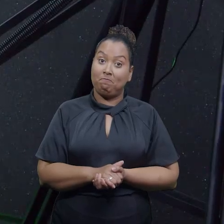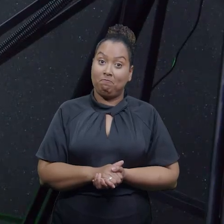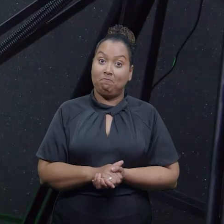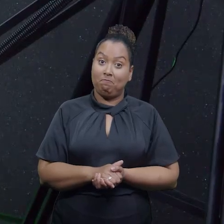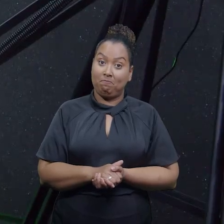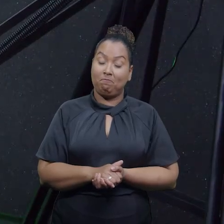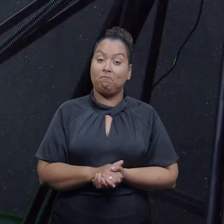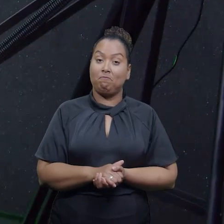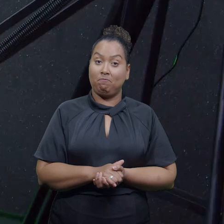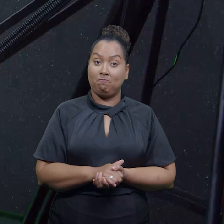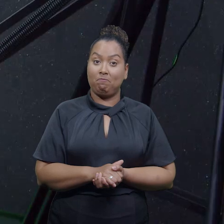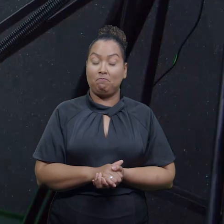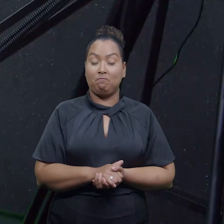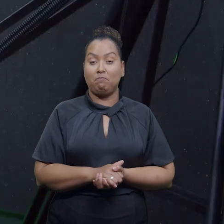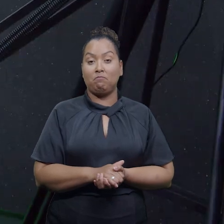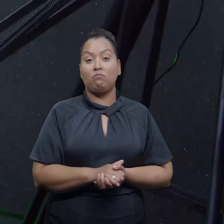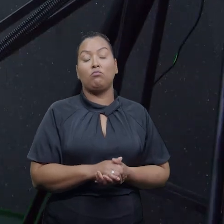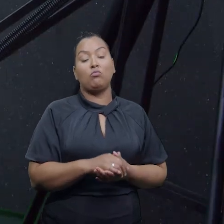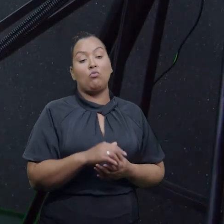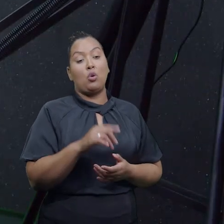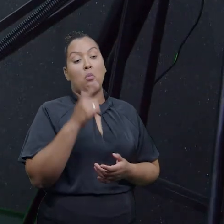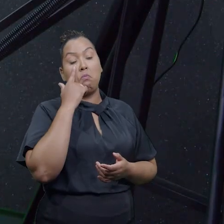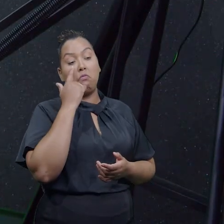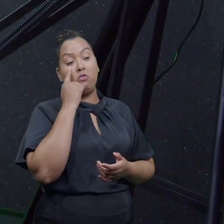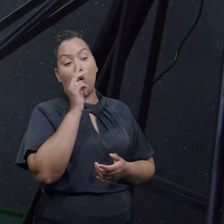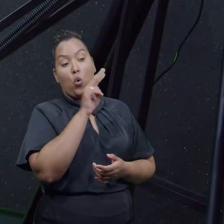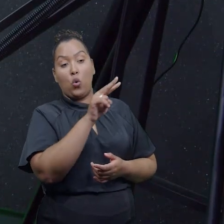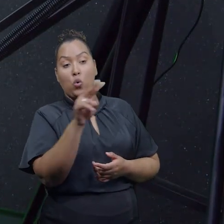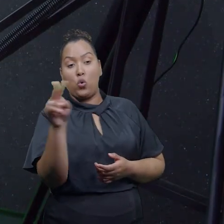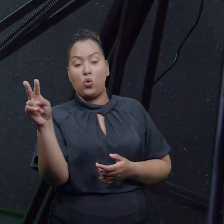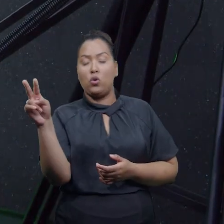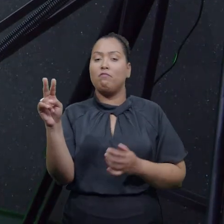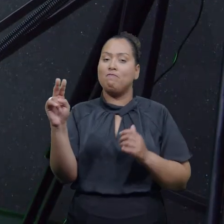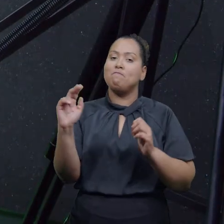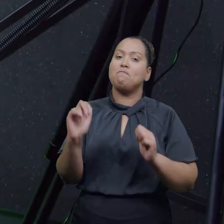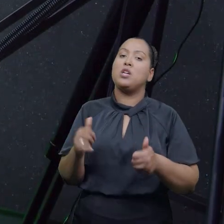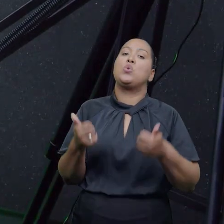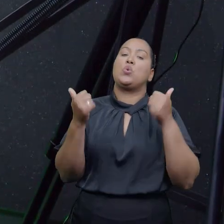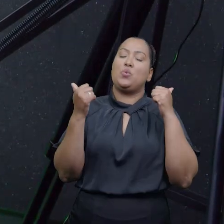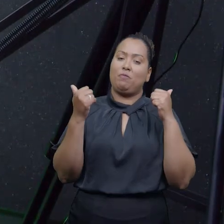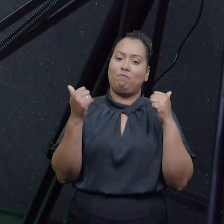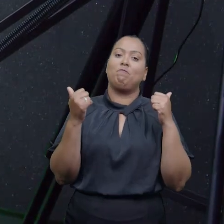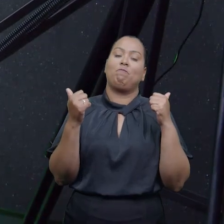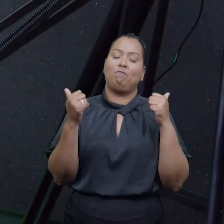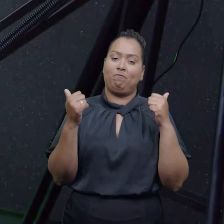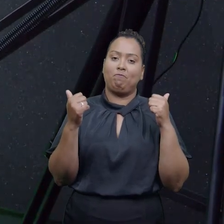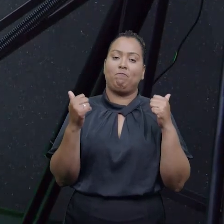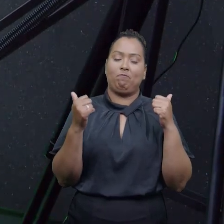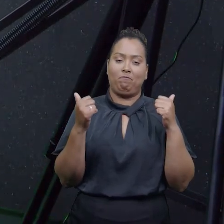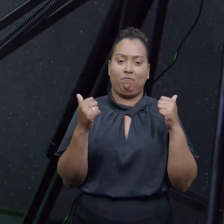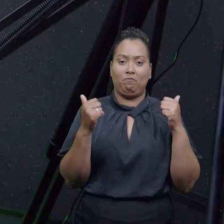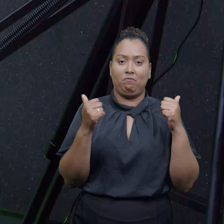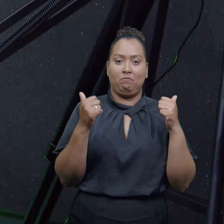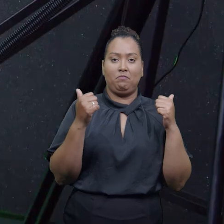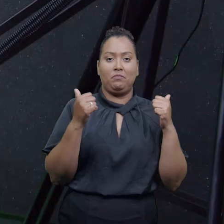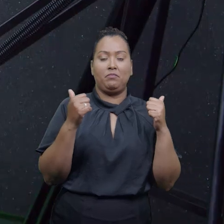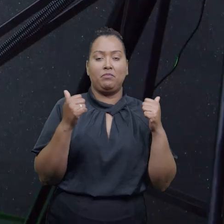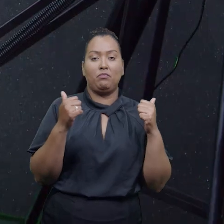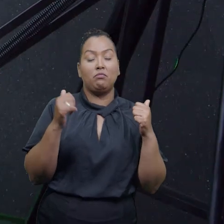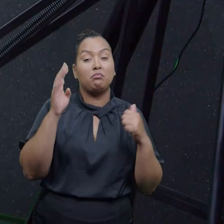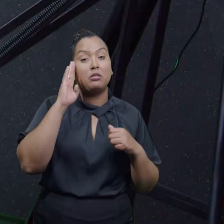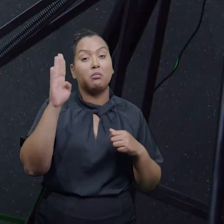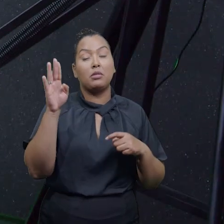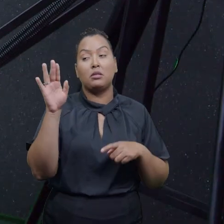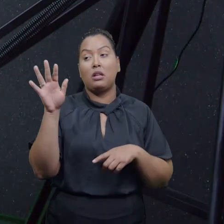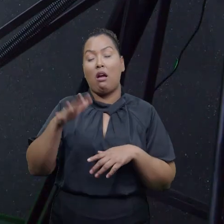avançamos em termos de percepção do problema, talvez, na abordagem da questão